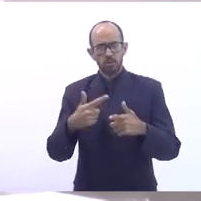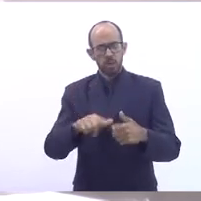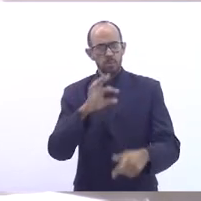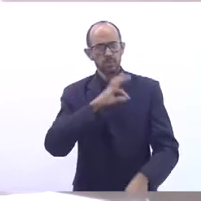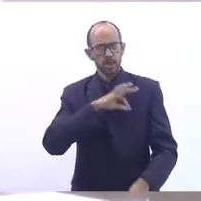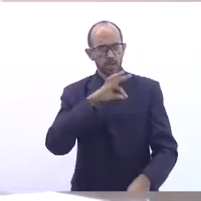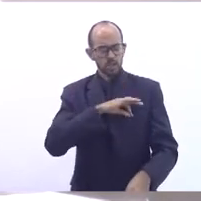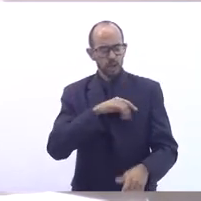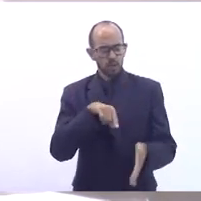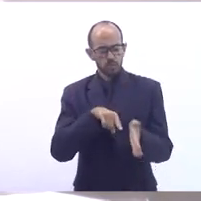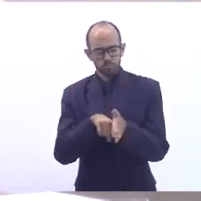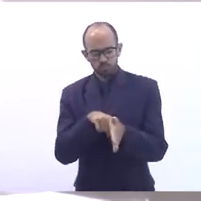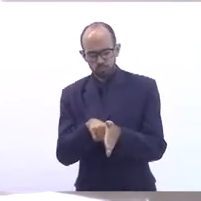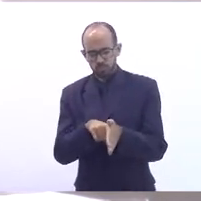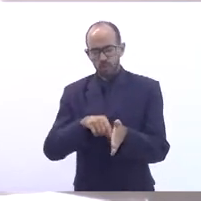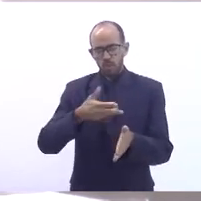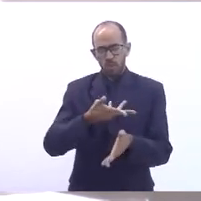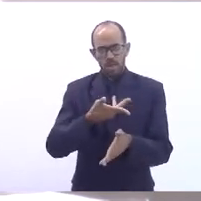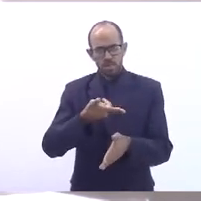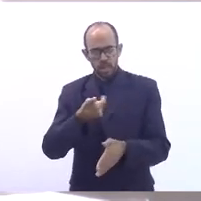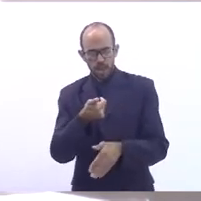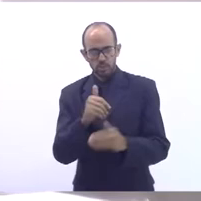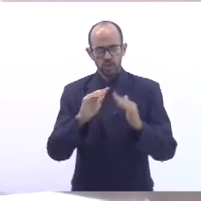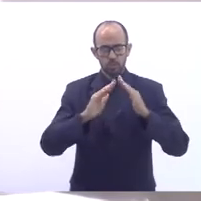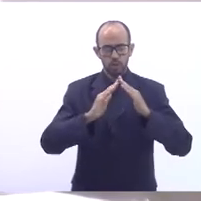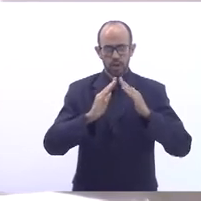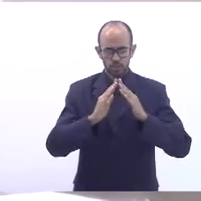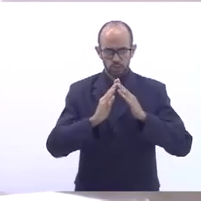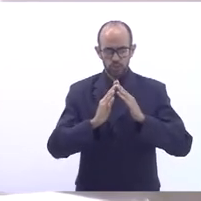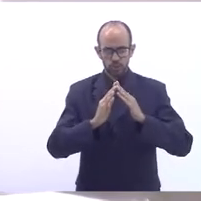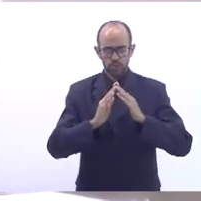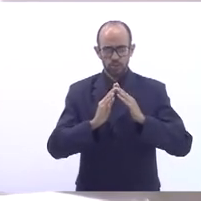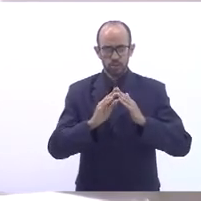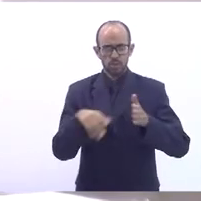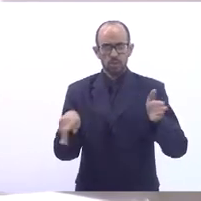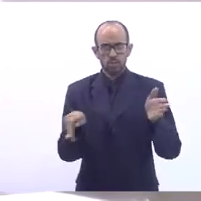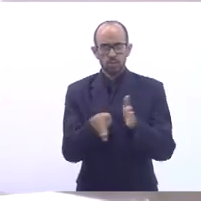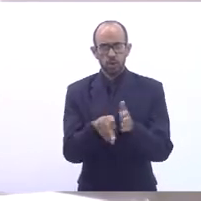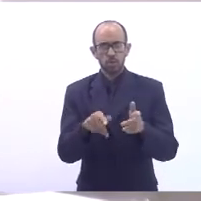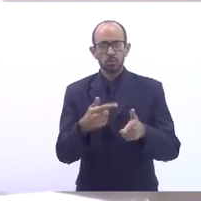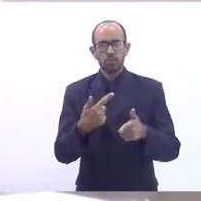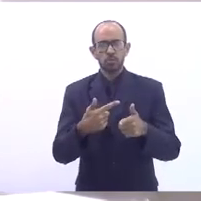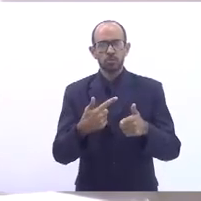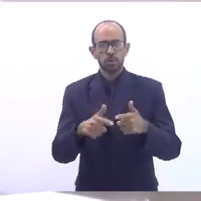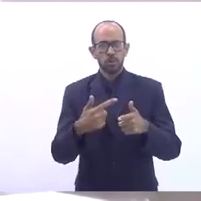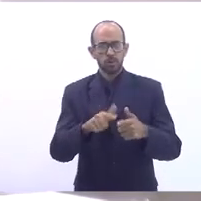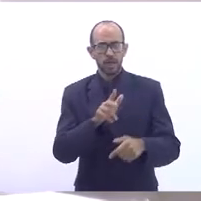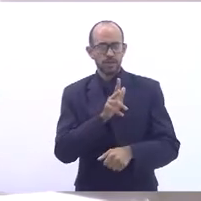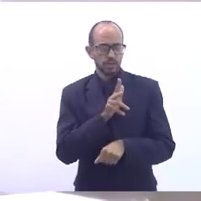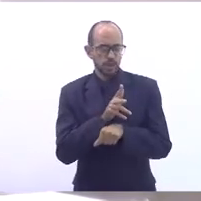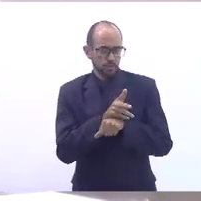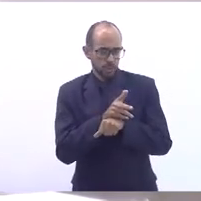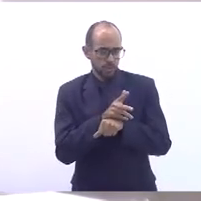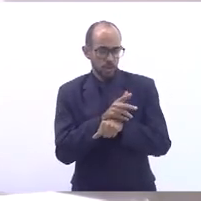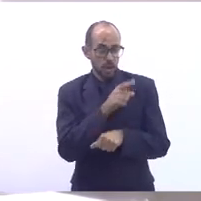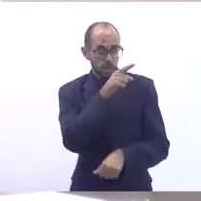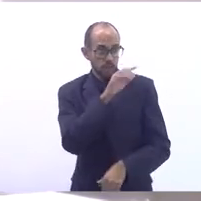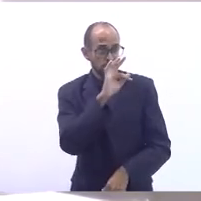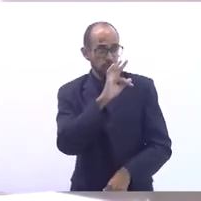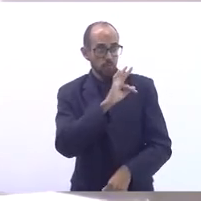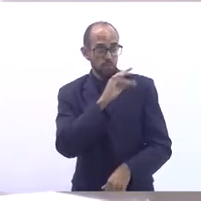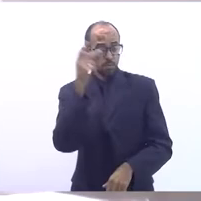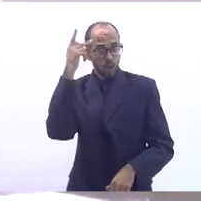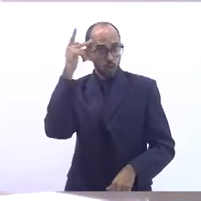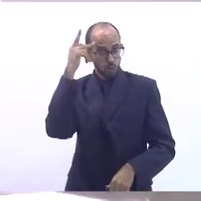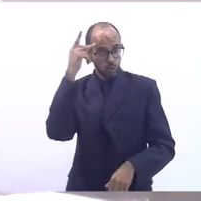questão da perícia questão da qualidade da moradia própria questão das câmeras em São Paulo os policiais estão apoiando as câmeras que estão